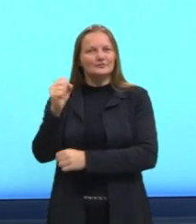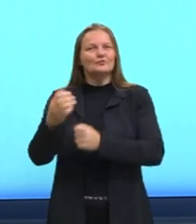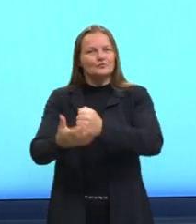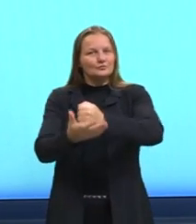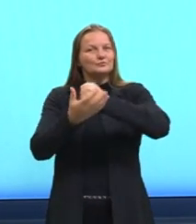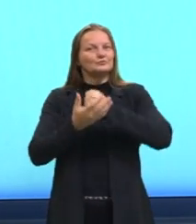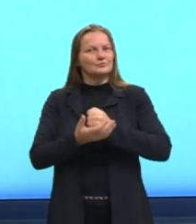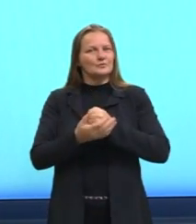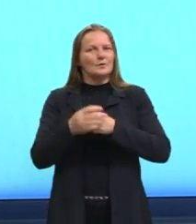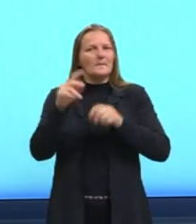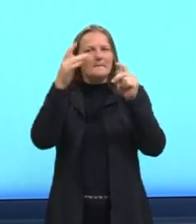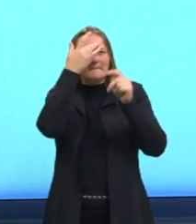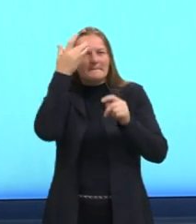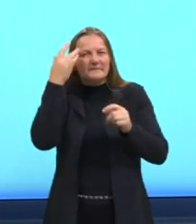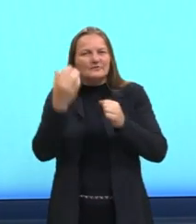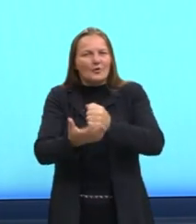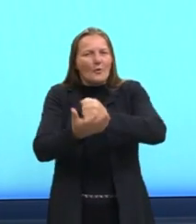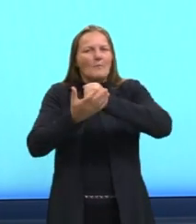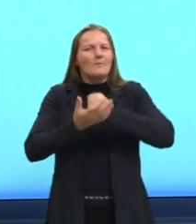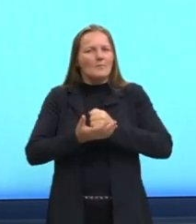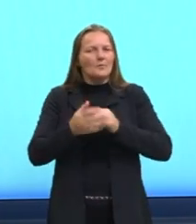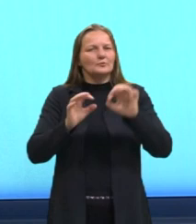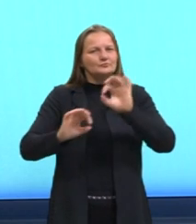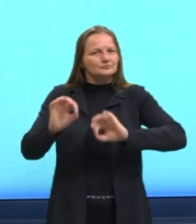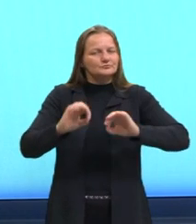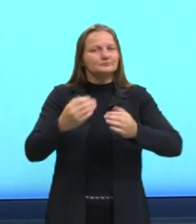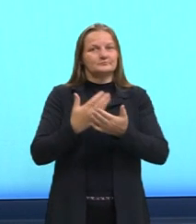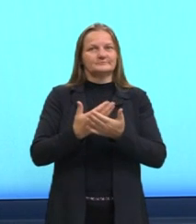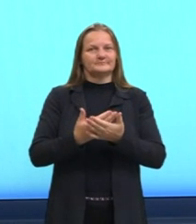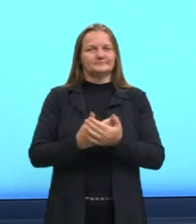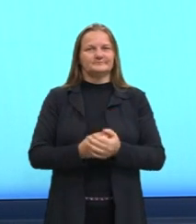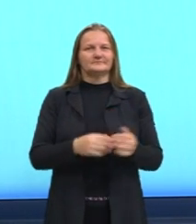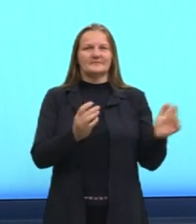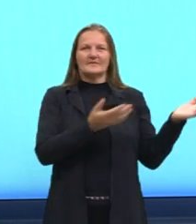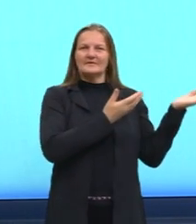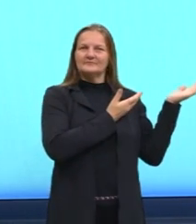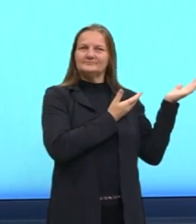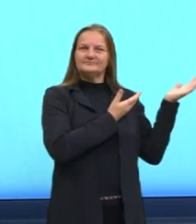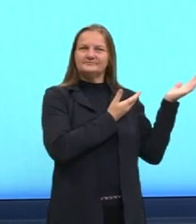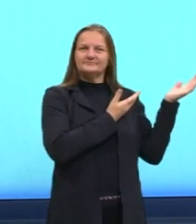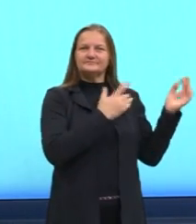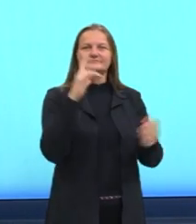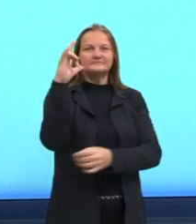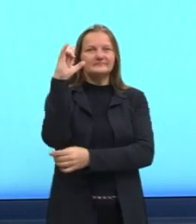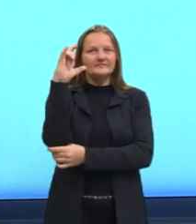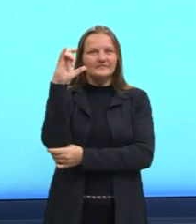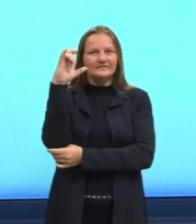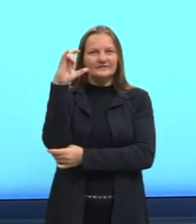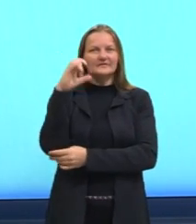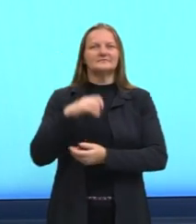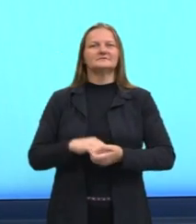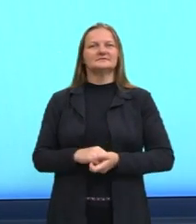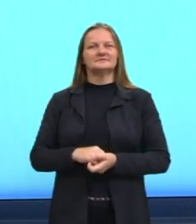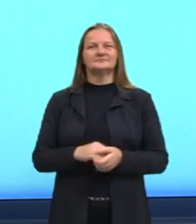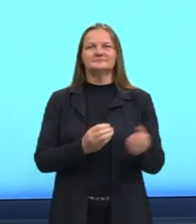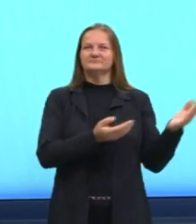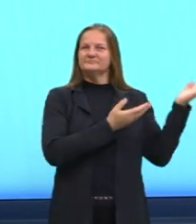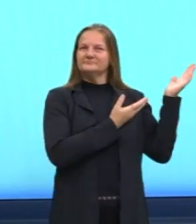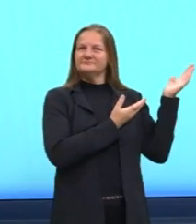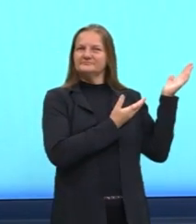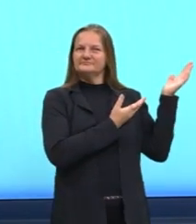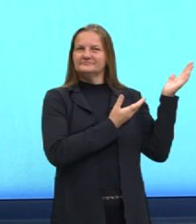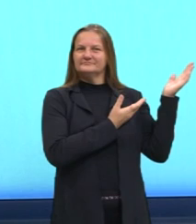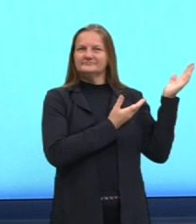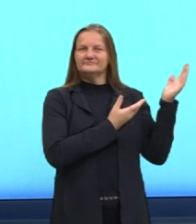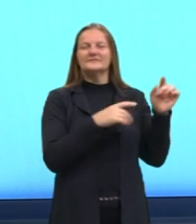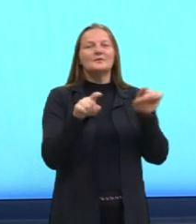a pessoa professor que me dá muito apoio tá aguçado tá lá o Instagram Professor@Douglas o